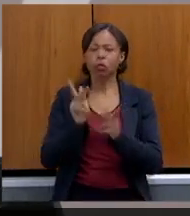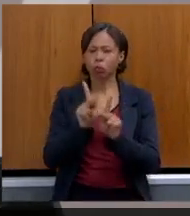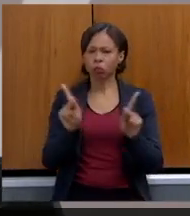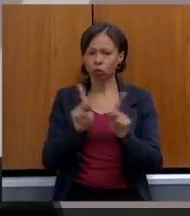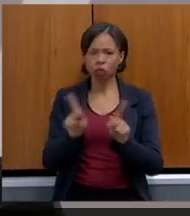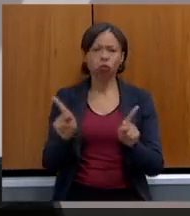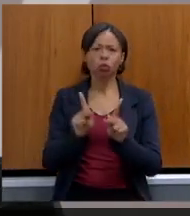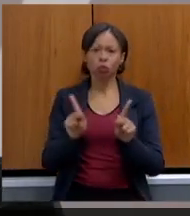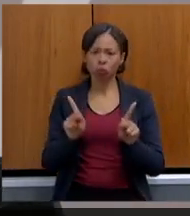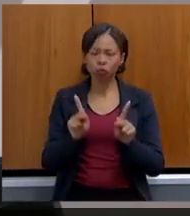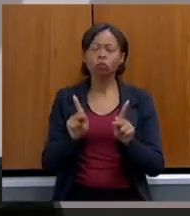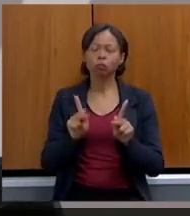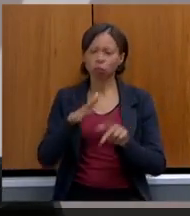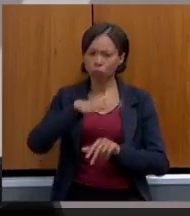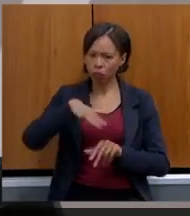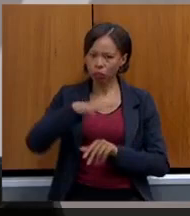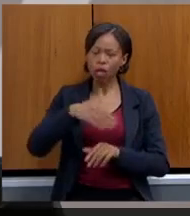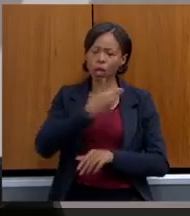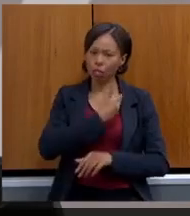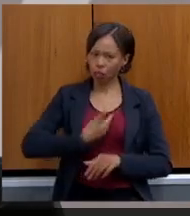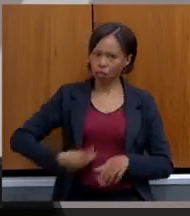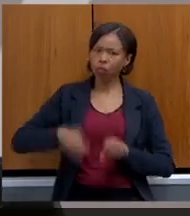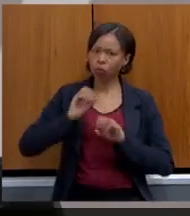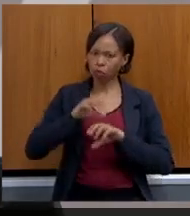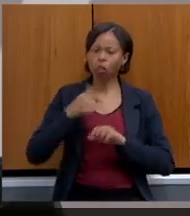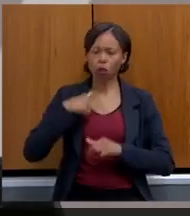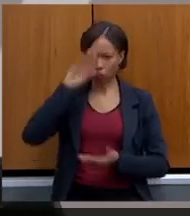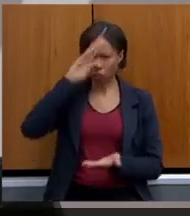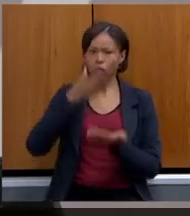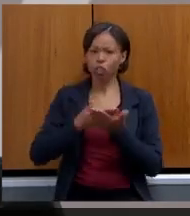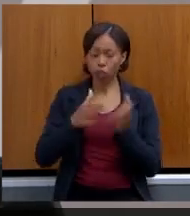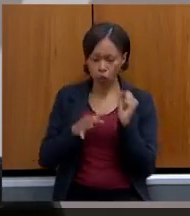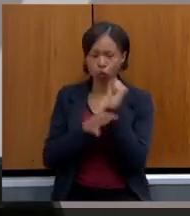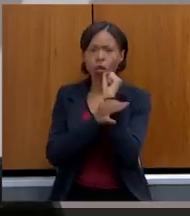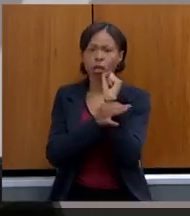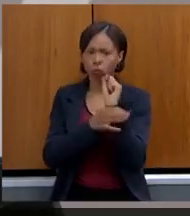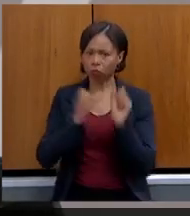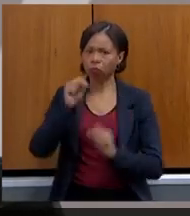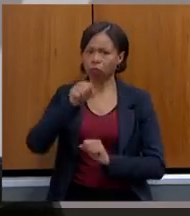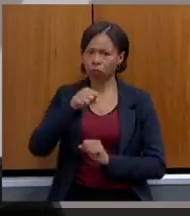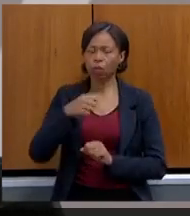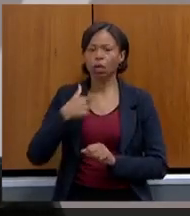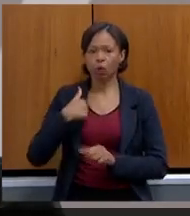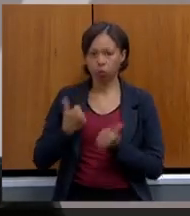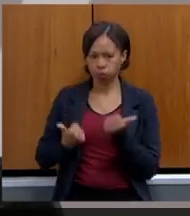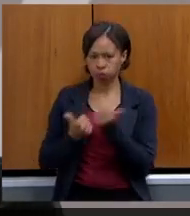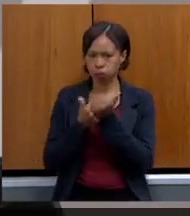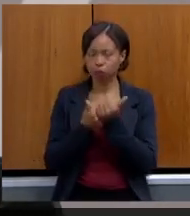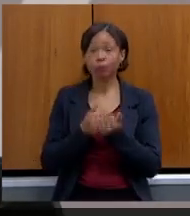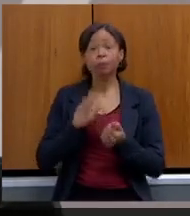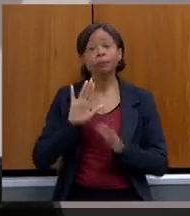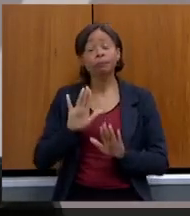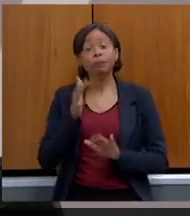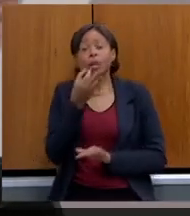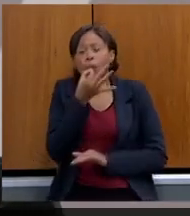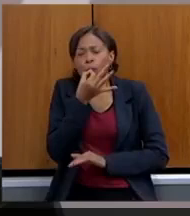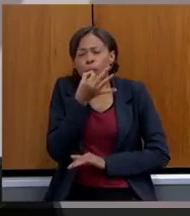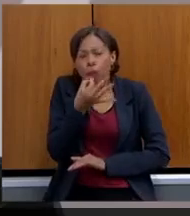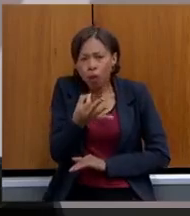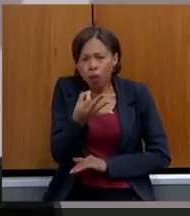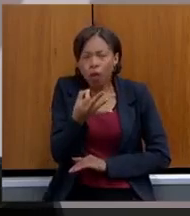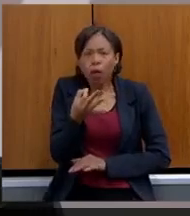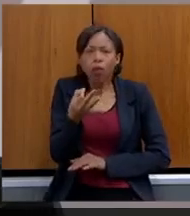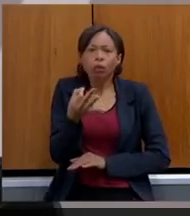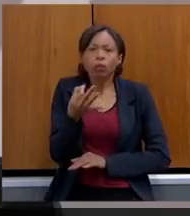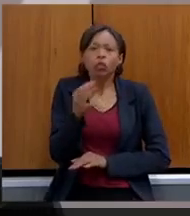acreditar na na nossa educação do estado que vai ser com muita segurança Então conta com meu apoio e uma sugestão que eu quero dar aqui sobre